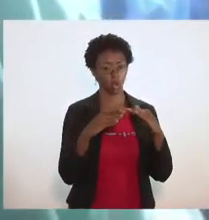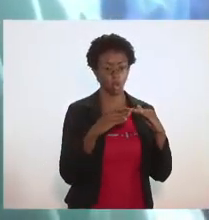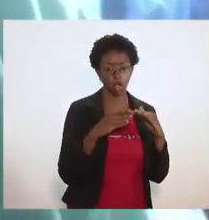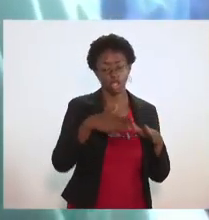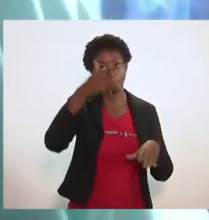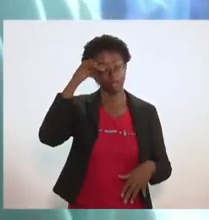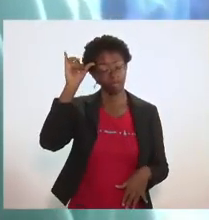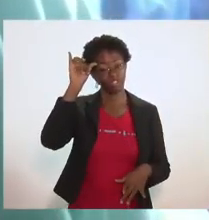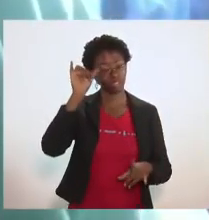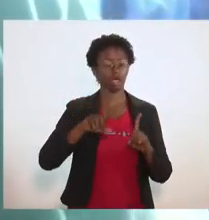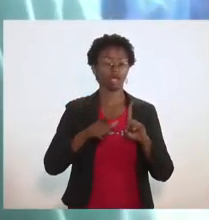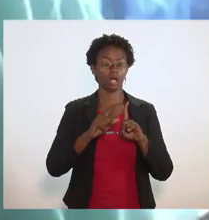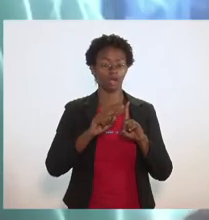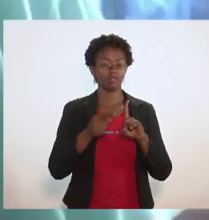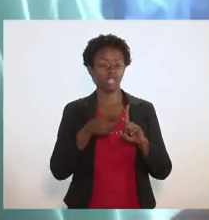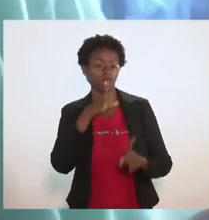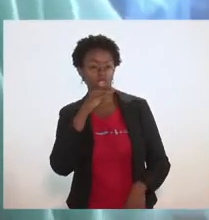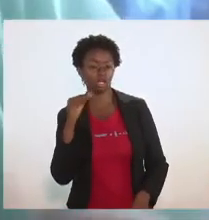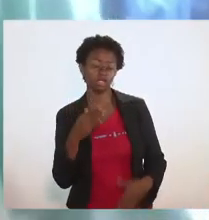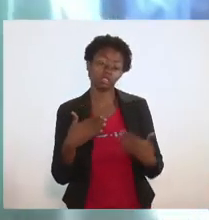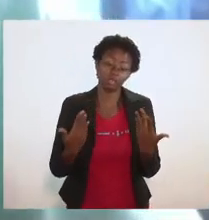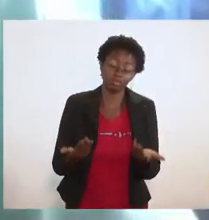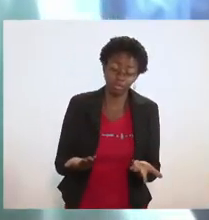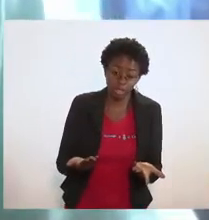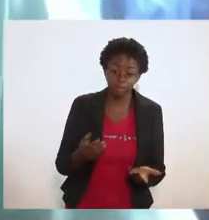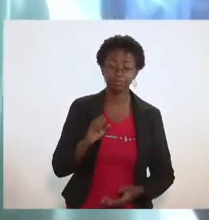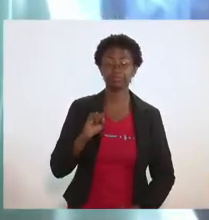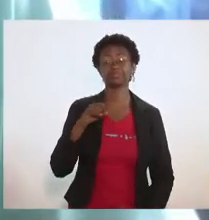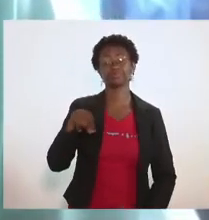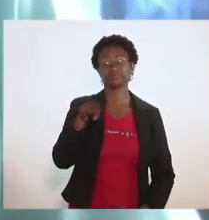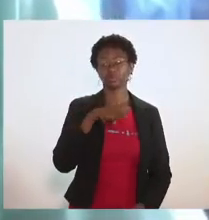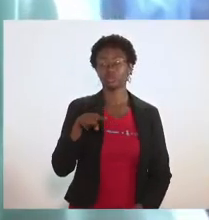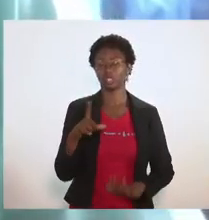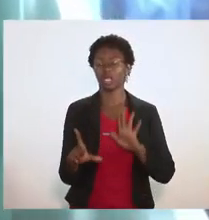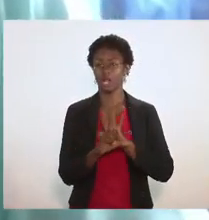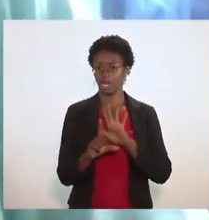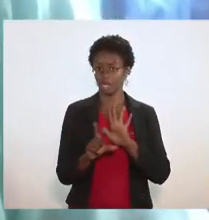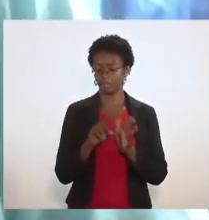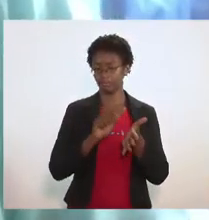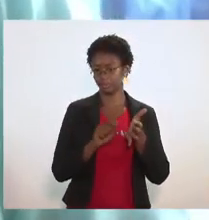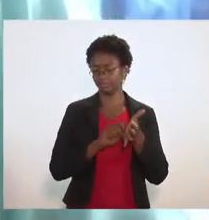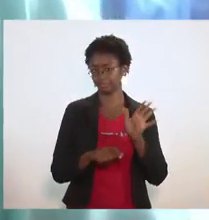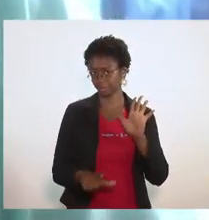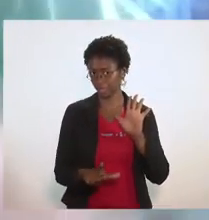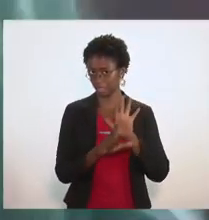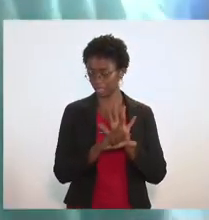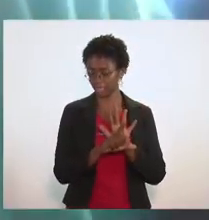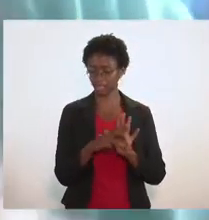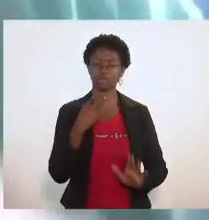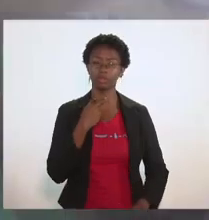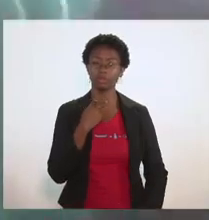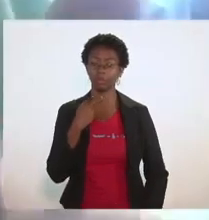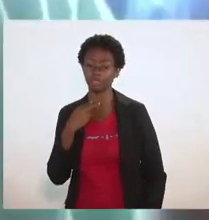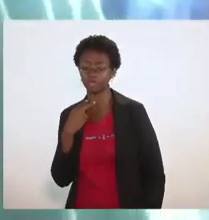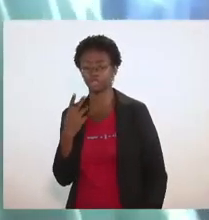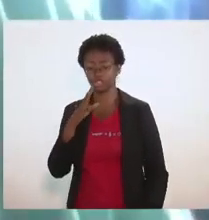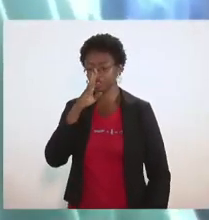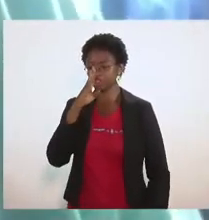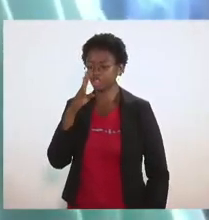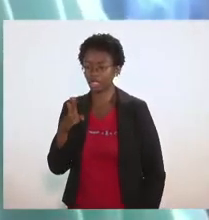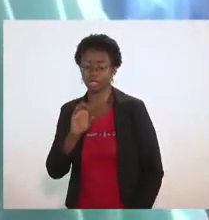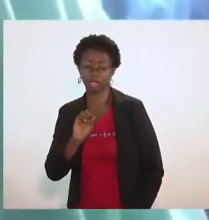grande, que acaba prejudicando a ação do Estado. Todos que estão aqui presentes são a favor de prevenir DST. Todos que estão aqui